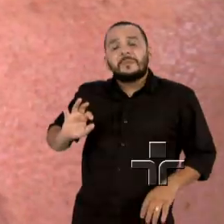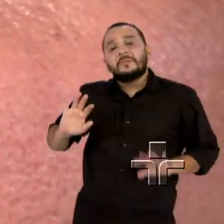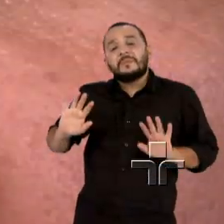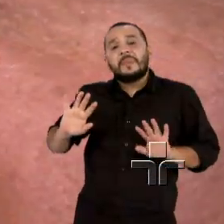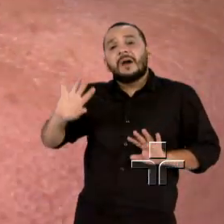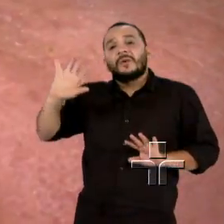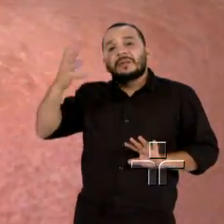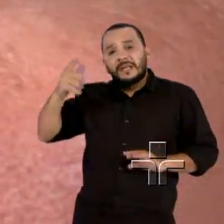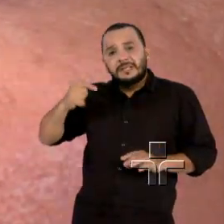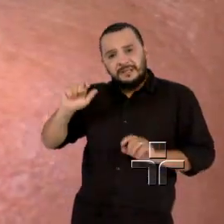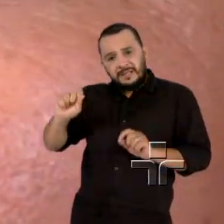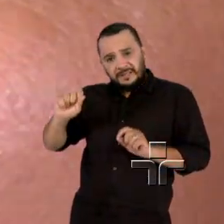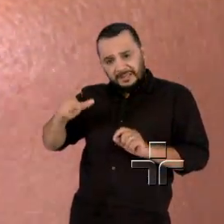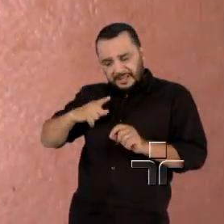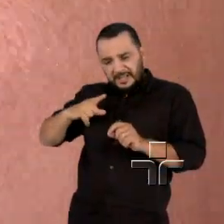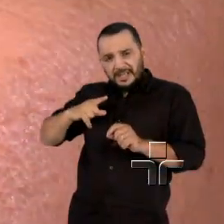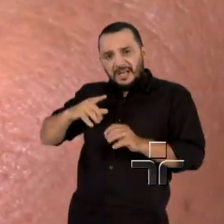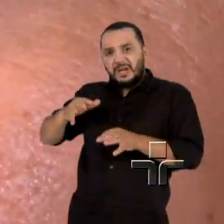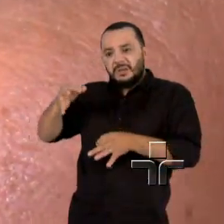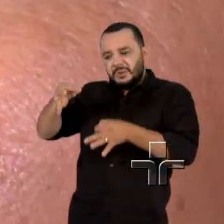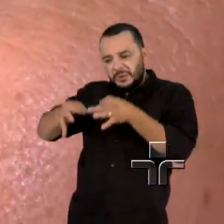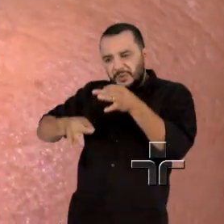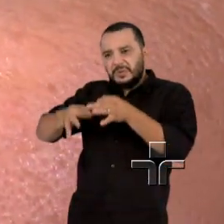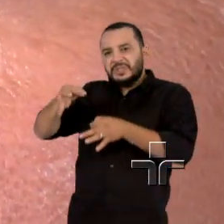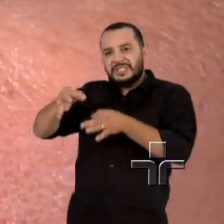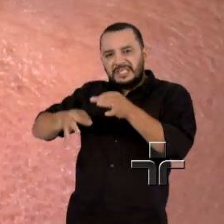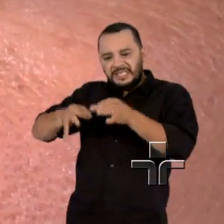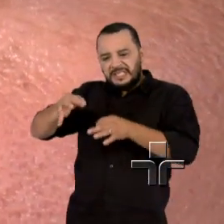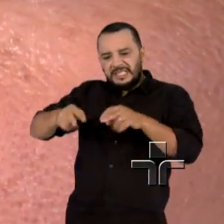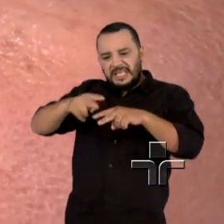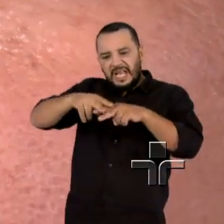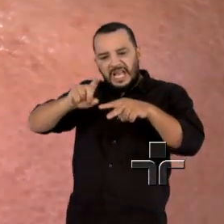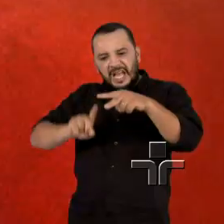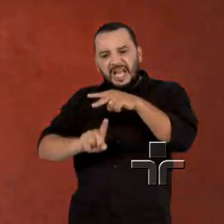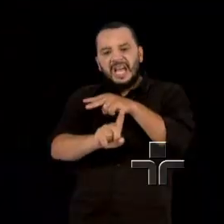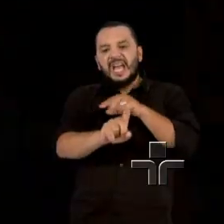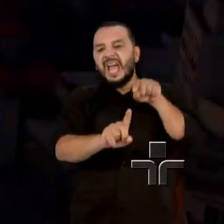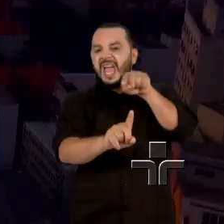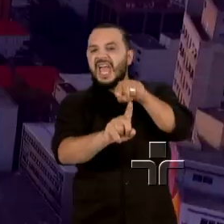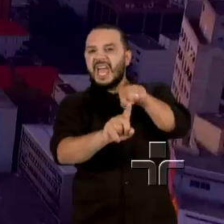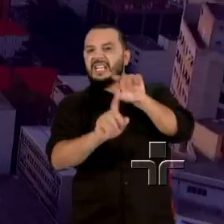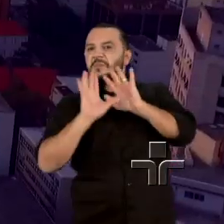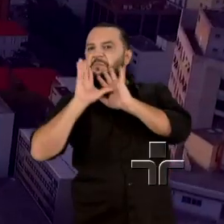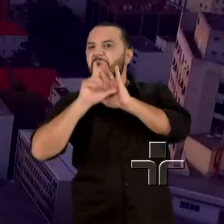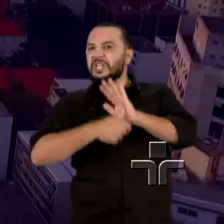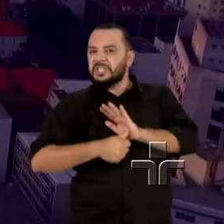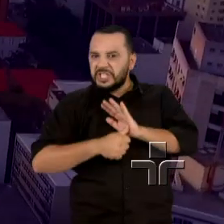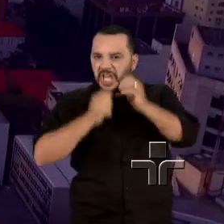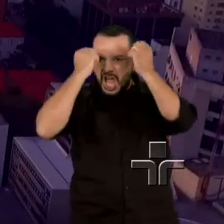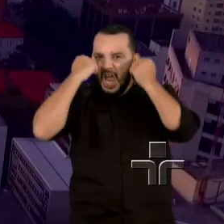a justiça está soltando bandidos.